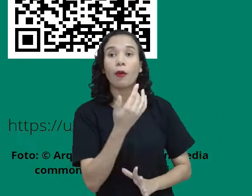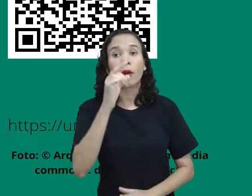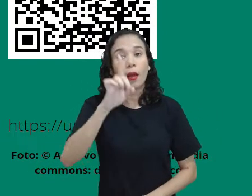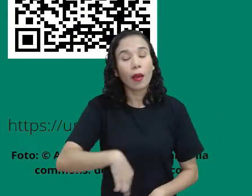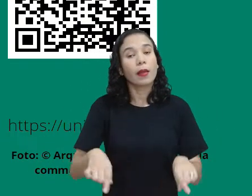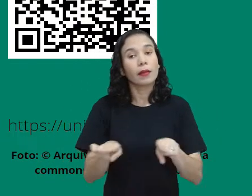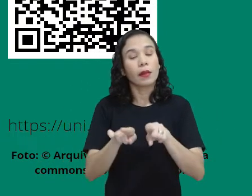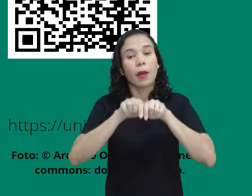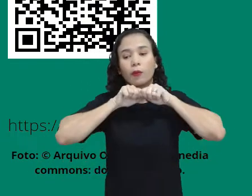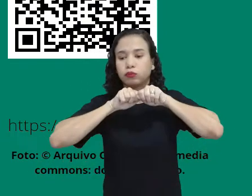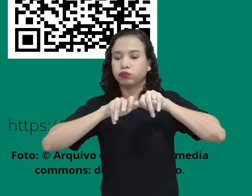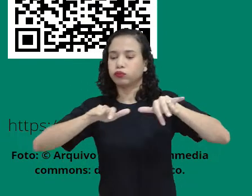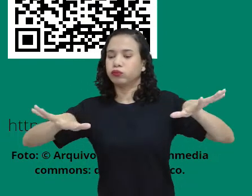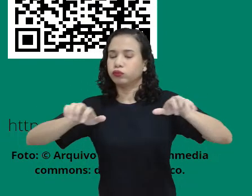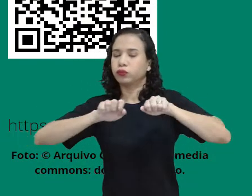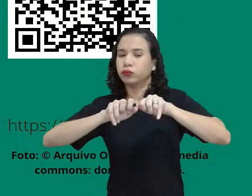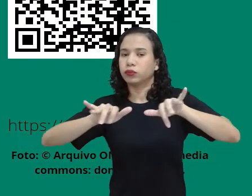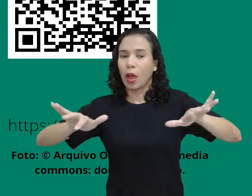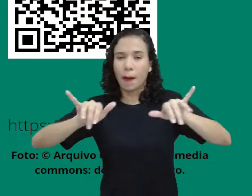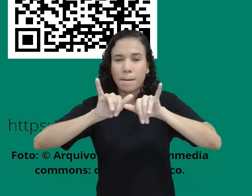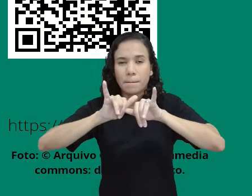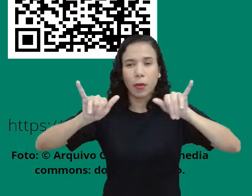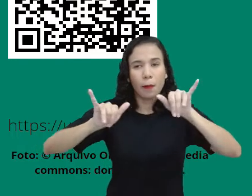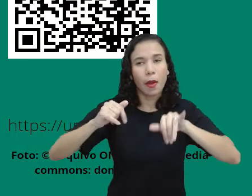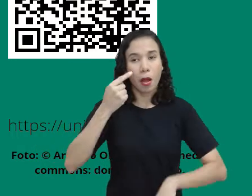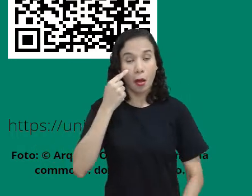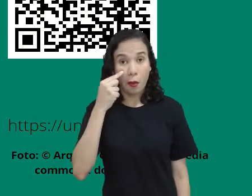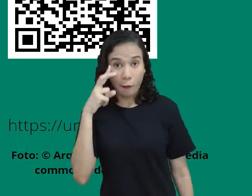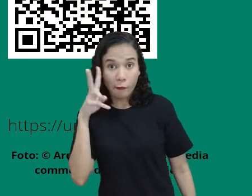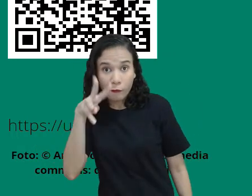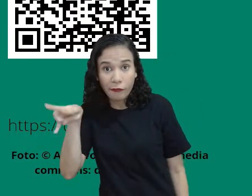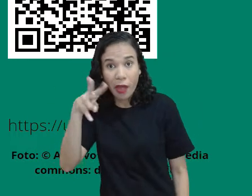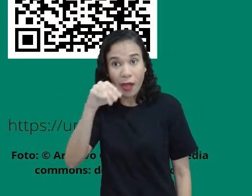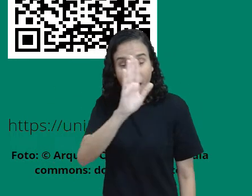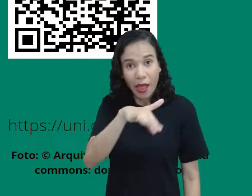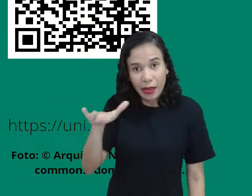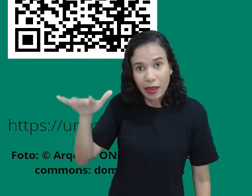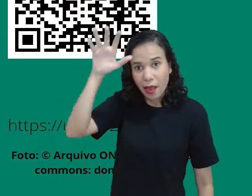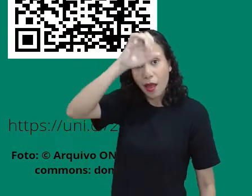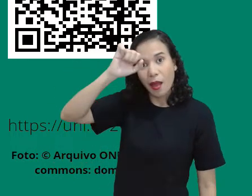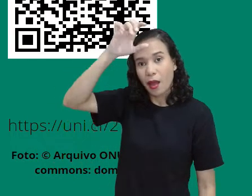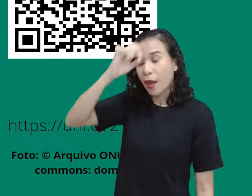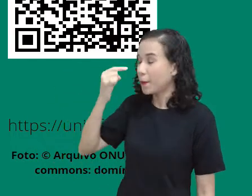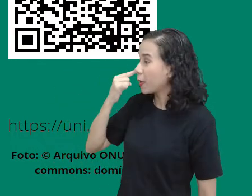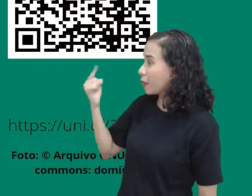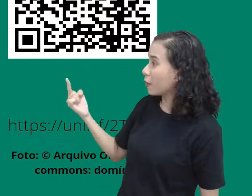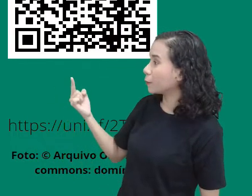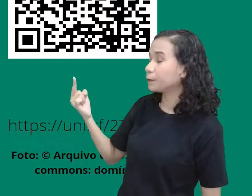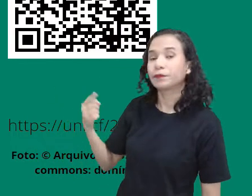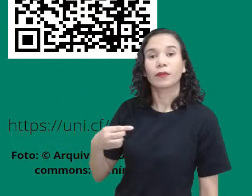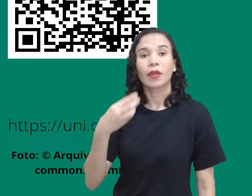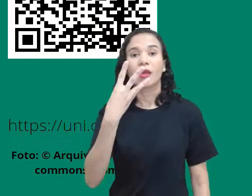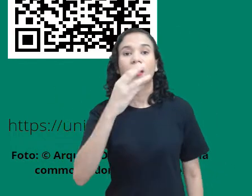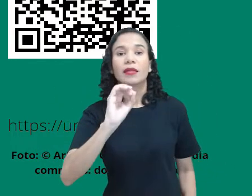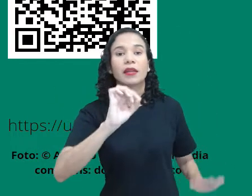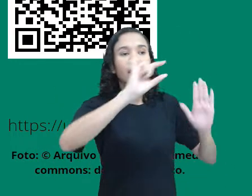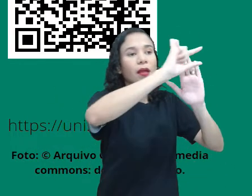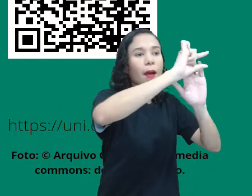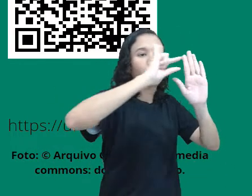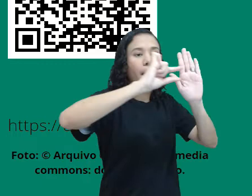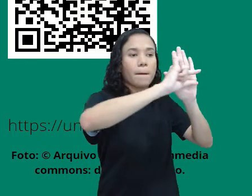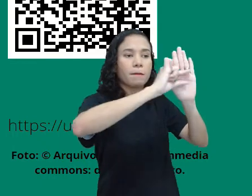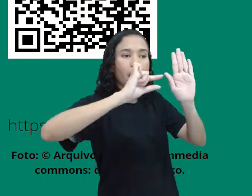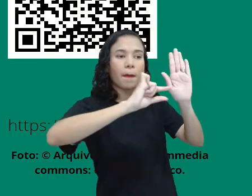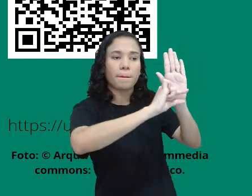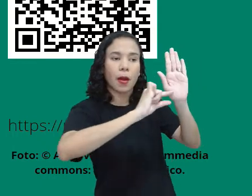foi amplamente divulgada. Vocês observam aí crianças, né, aprendendo, né? São cerca de 30 artigos, tá?